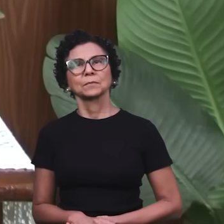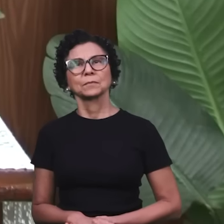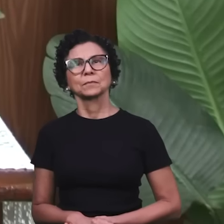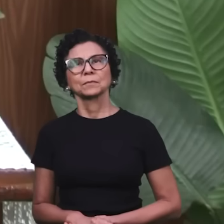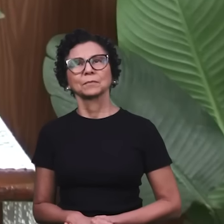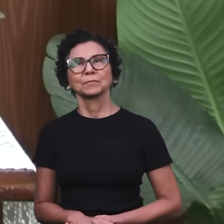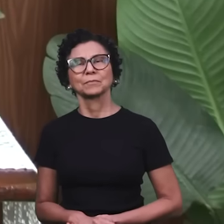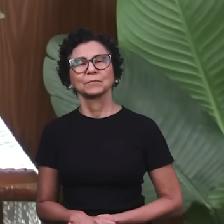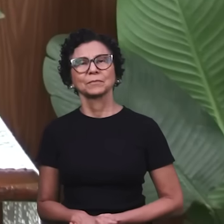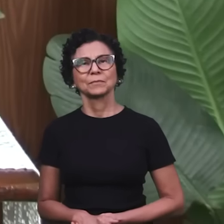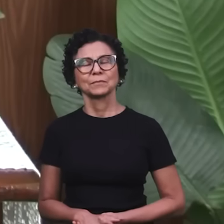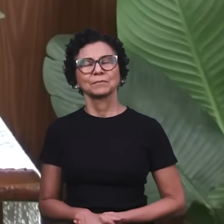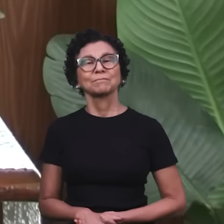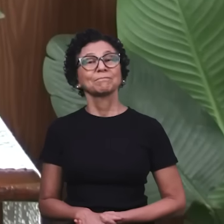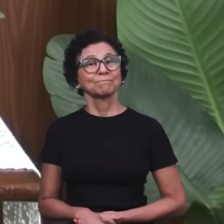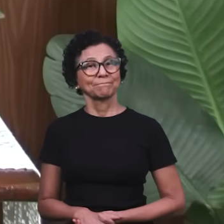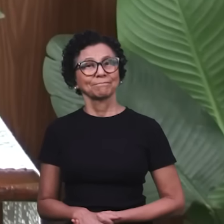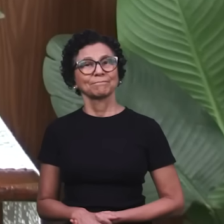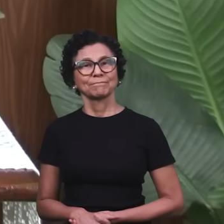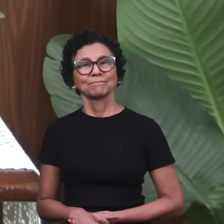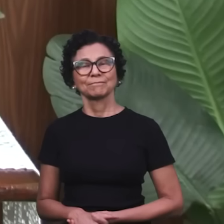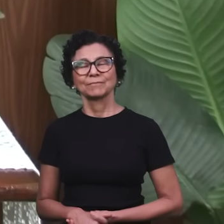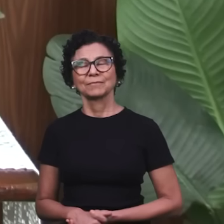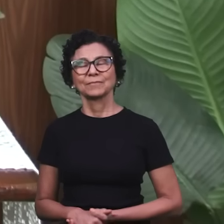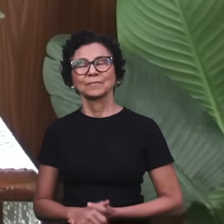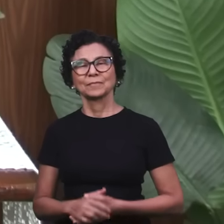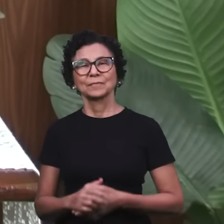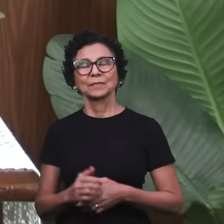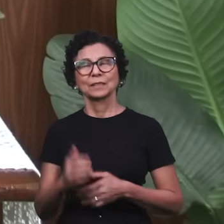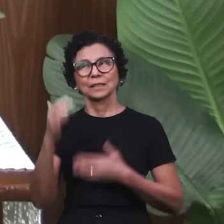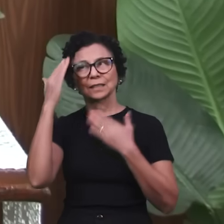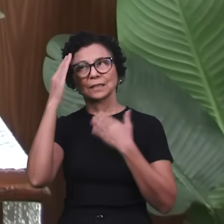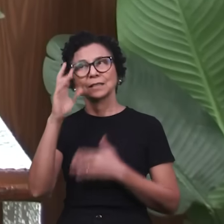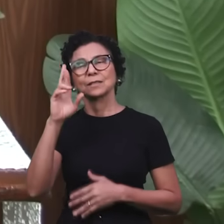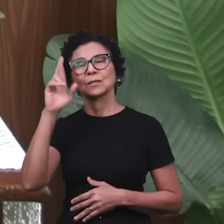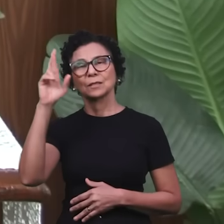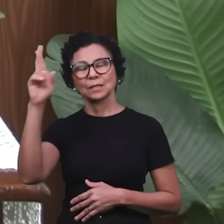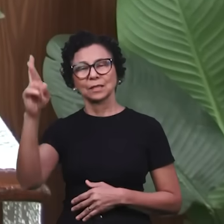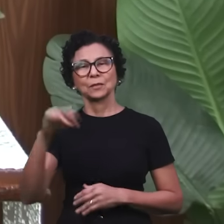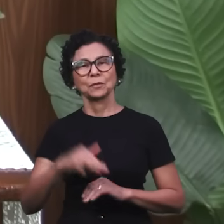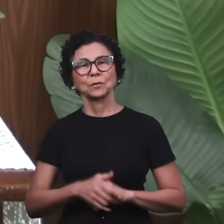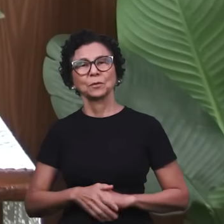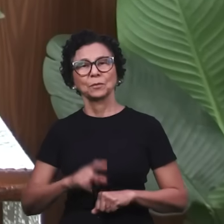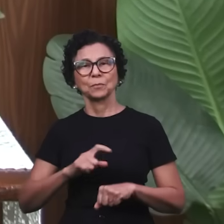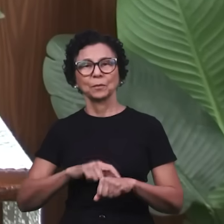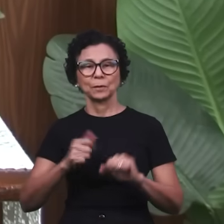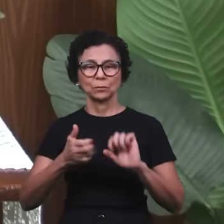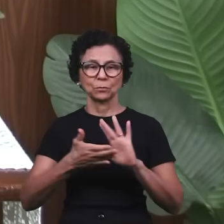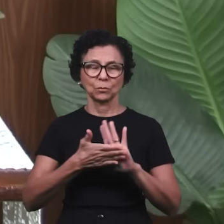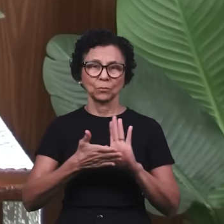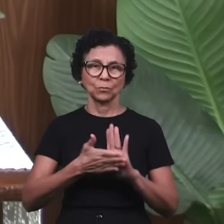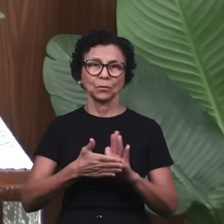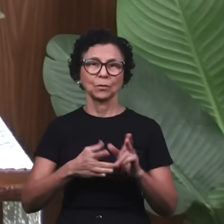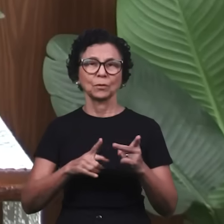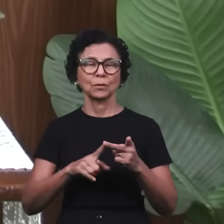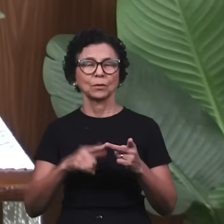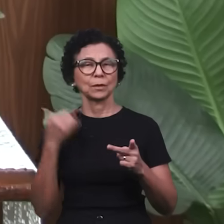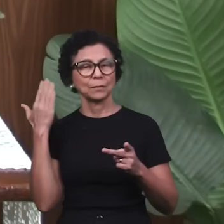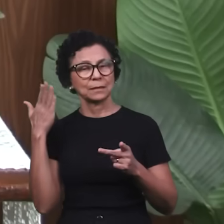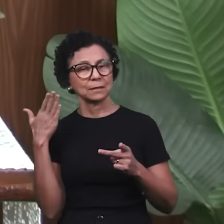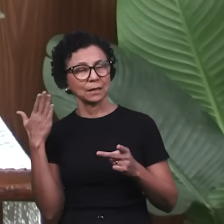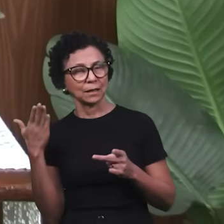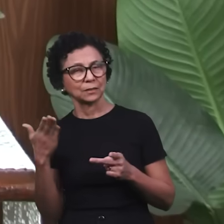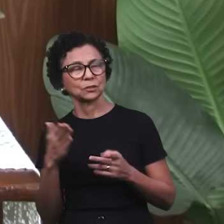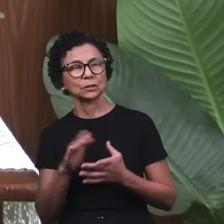Nós glorificamos ao Senhor, né, por este louvor que moldura o culto, né, a mensagem. E nesta hora eu convido